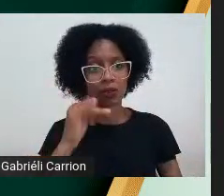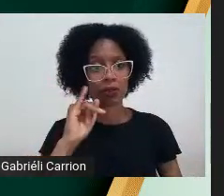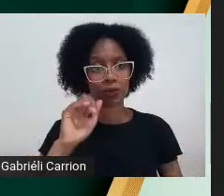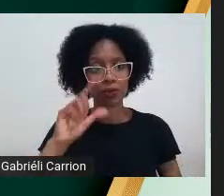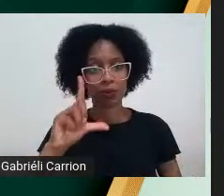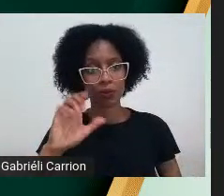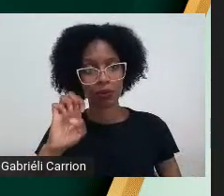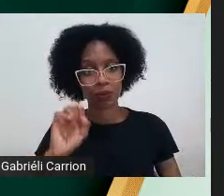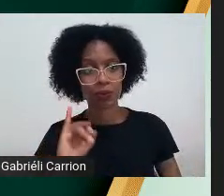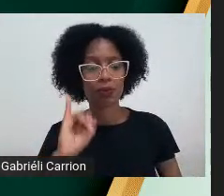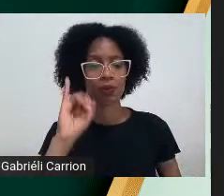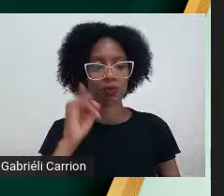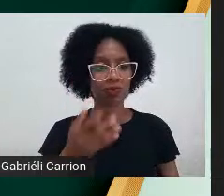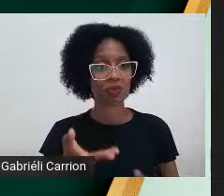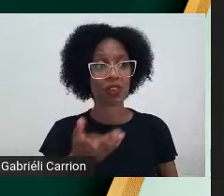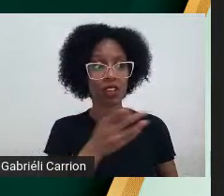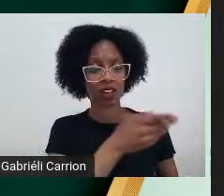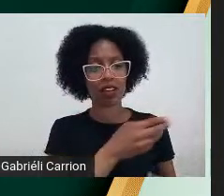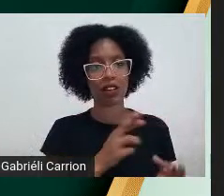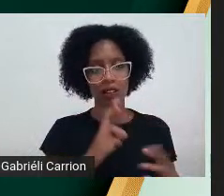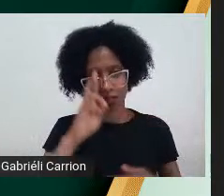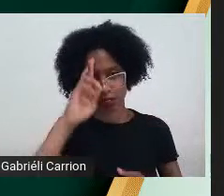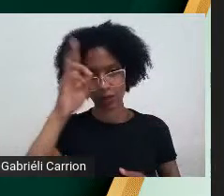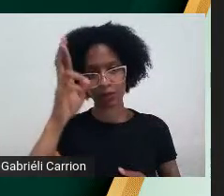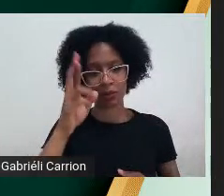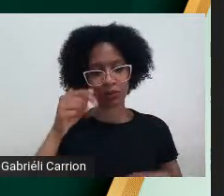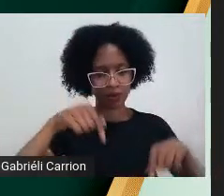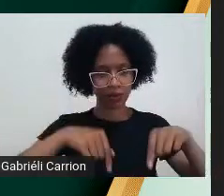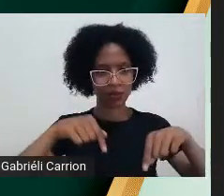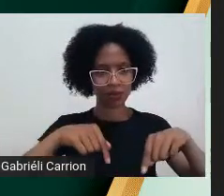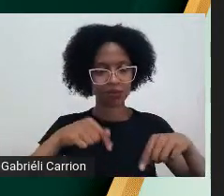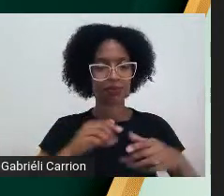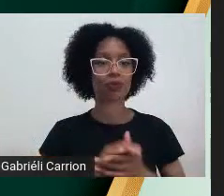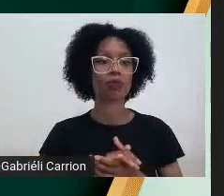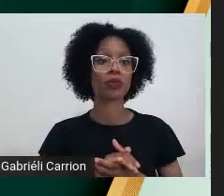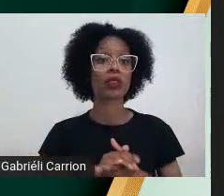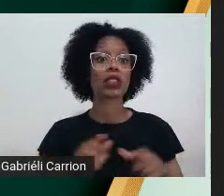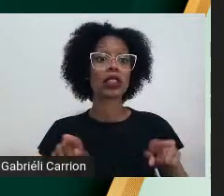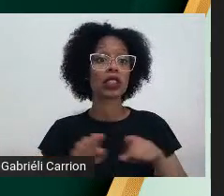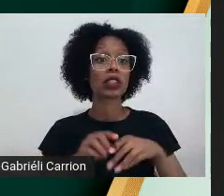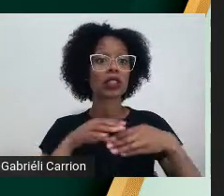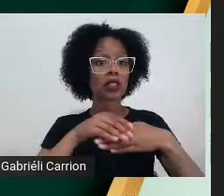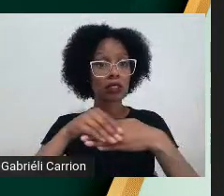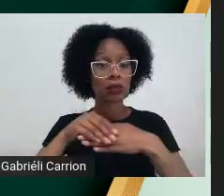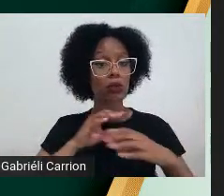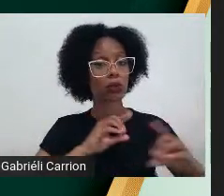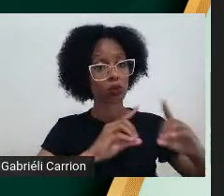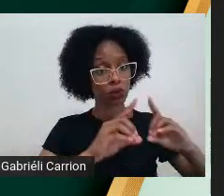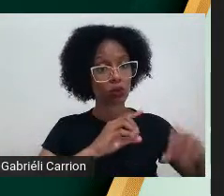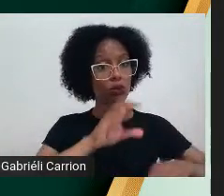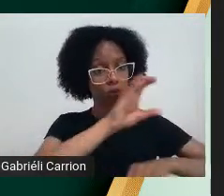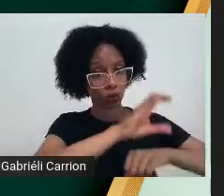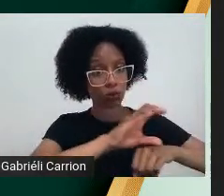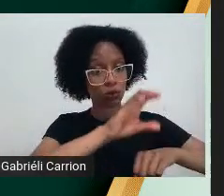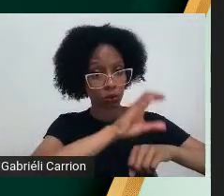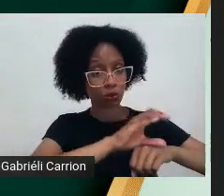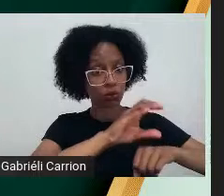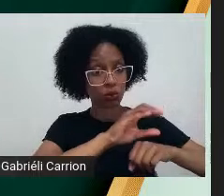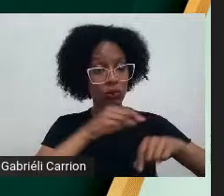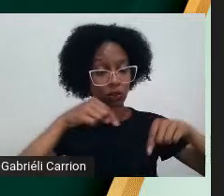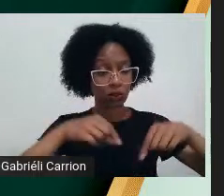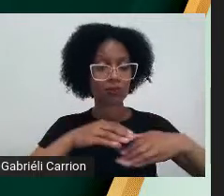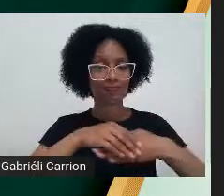nosso magnífico reitor, professor Oberlain. Também uma saudação aos nossos coordenadores de curso e às nossas coordenadoras,